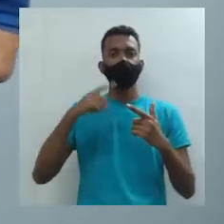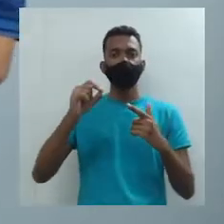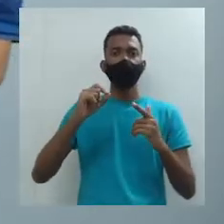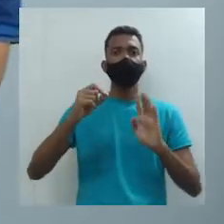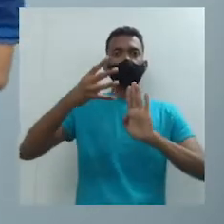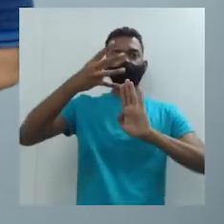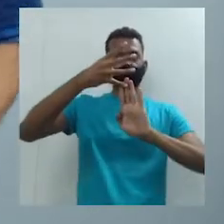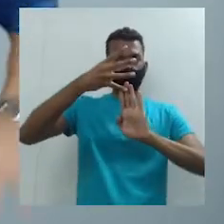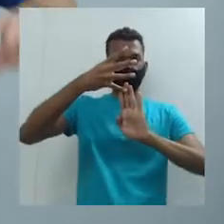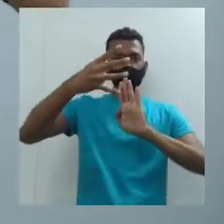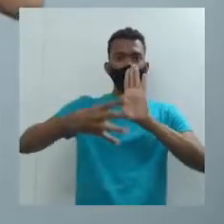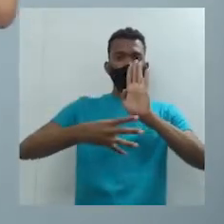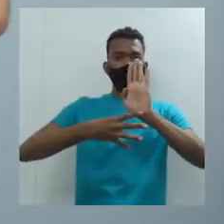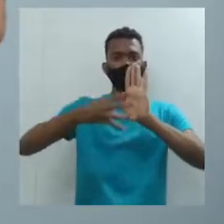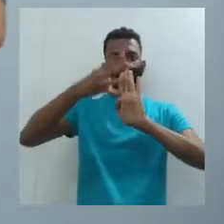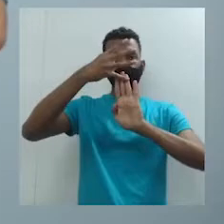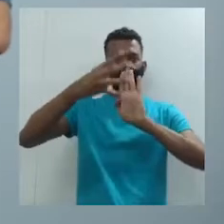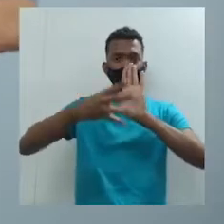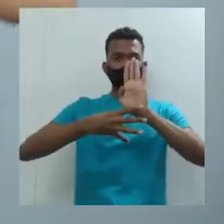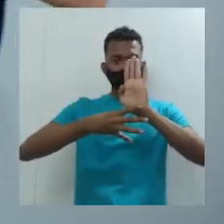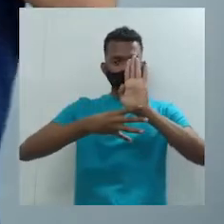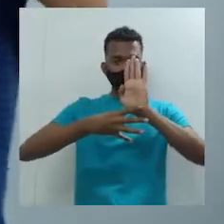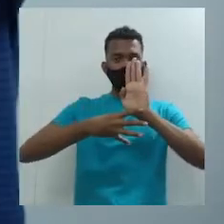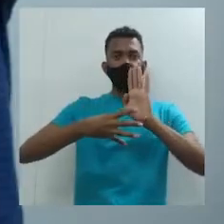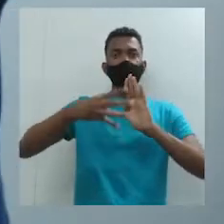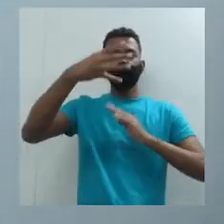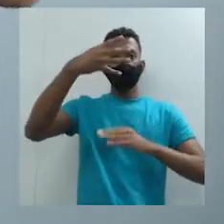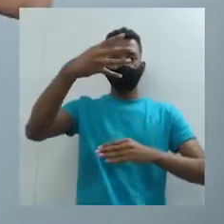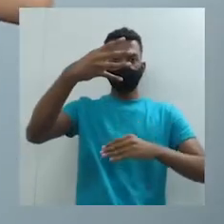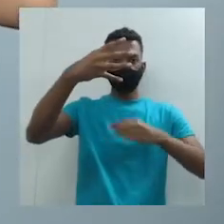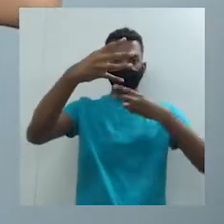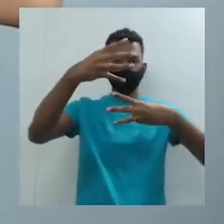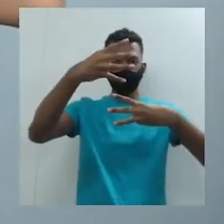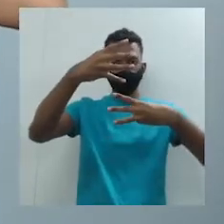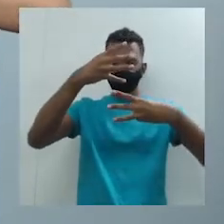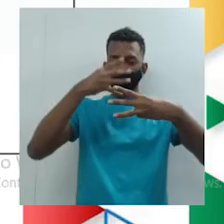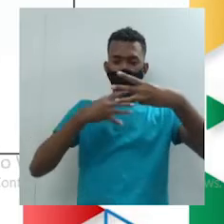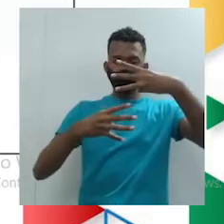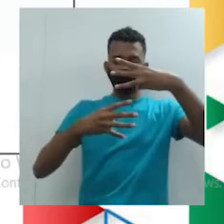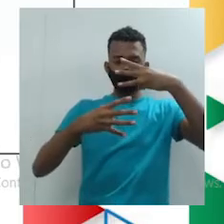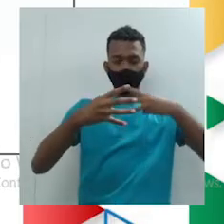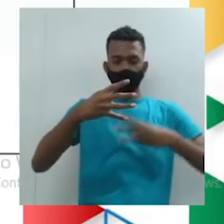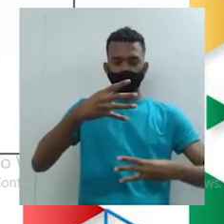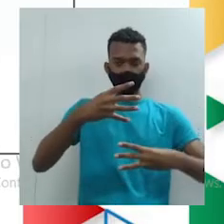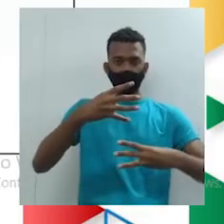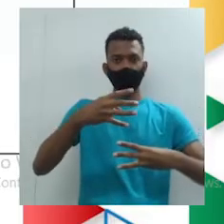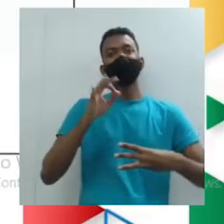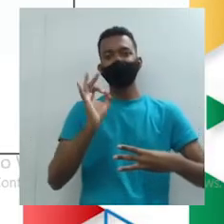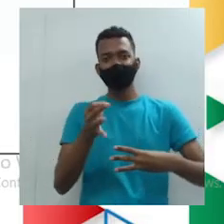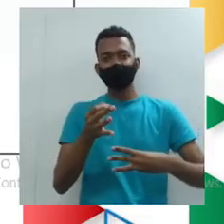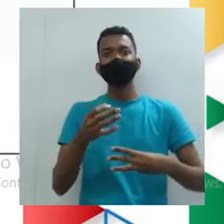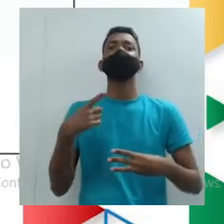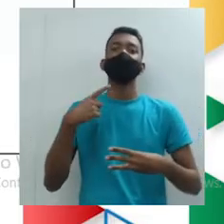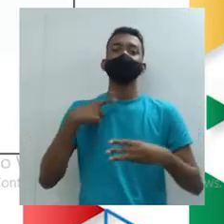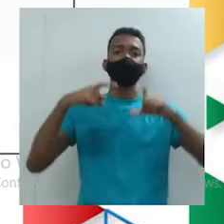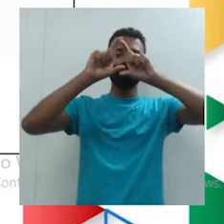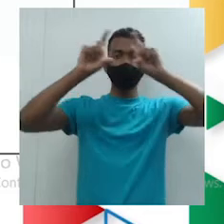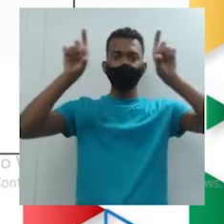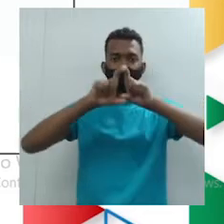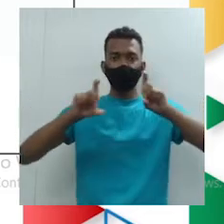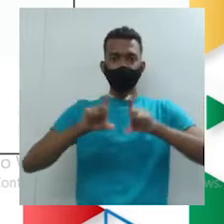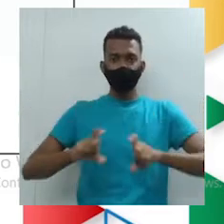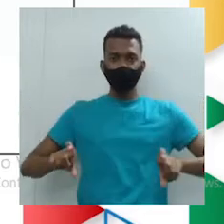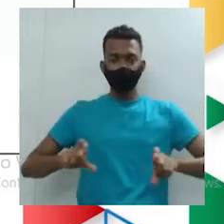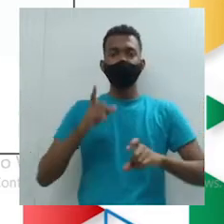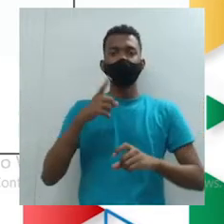2 quartetos e 2 tercetos. Na tela, nós podemos ver que nós temos aqui 4 estrofes, olha,